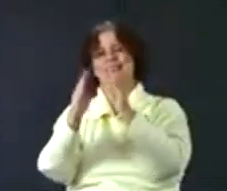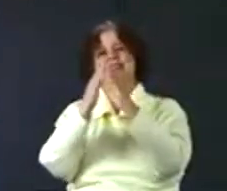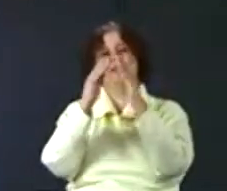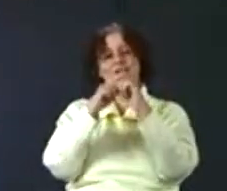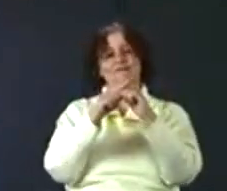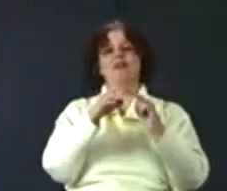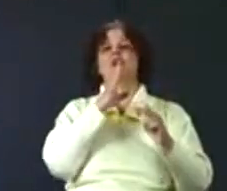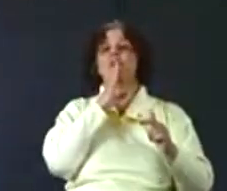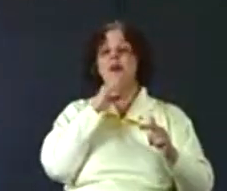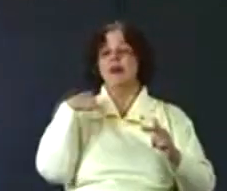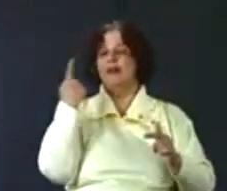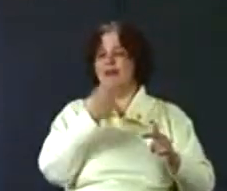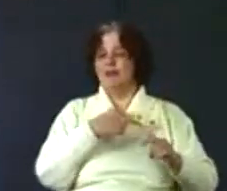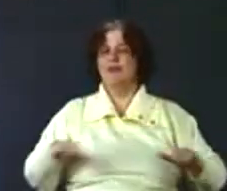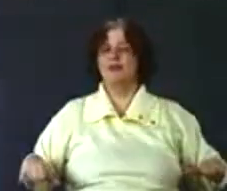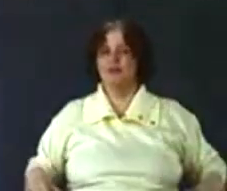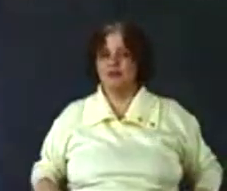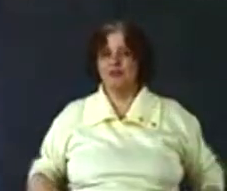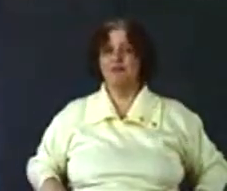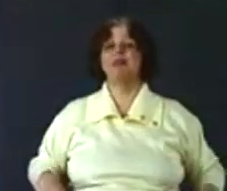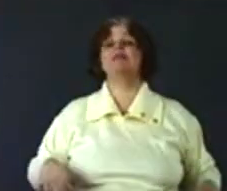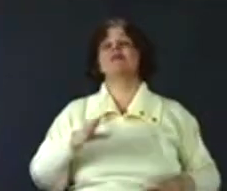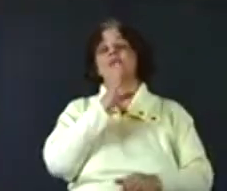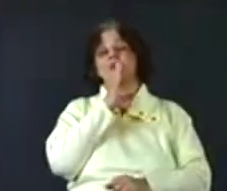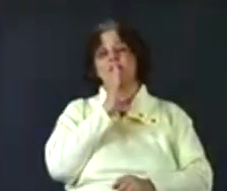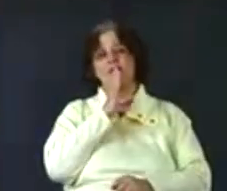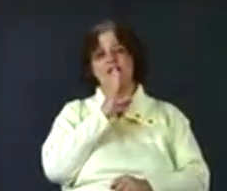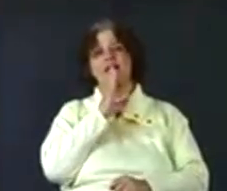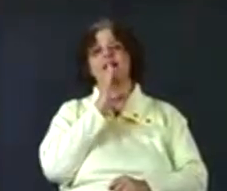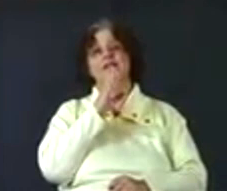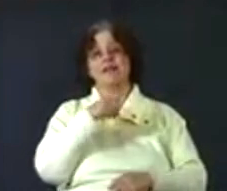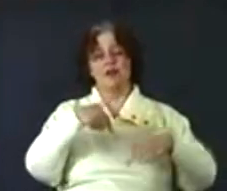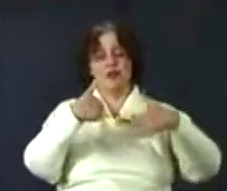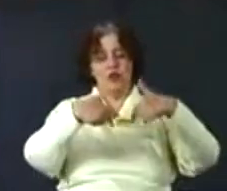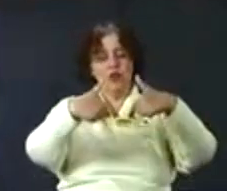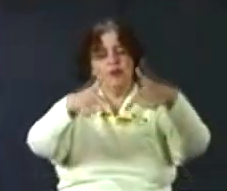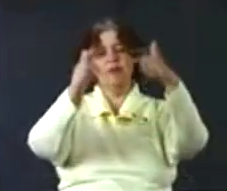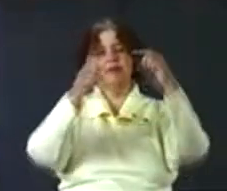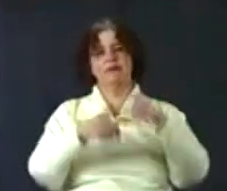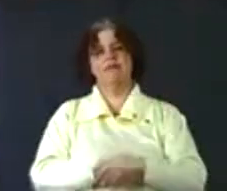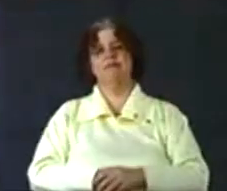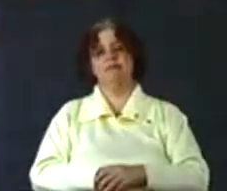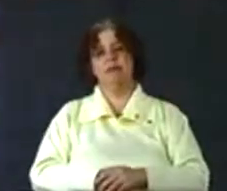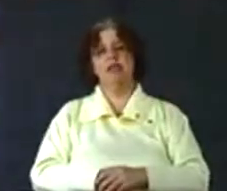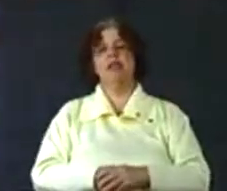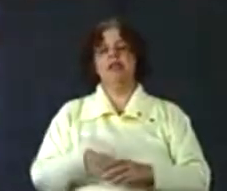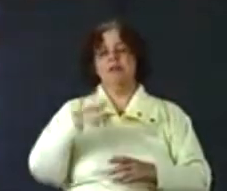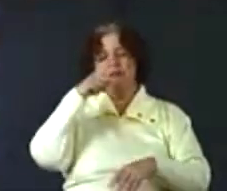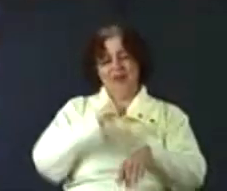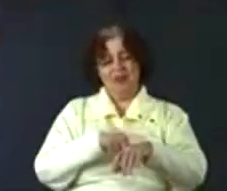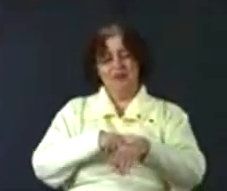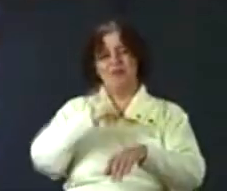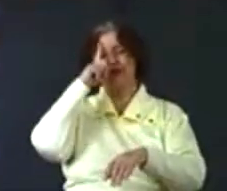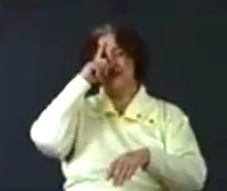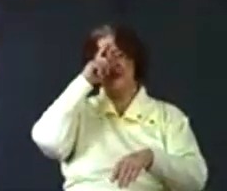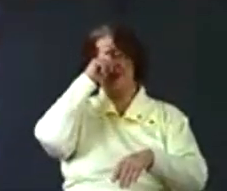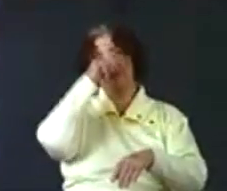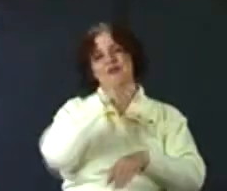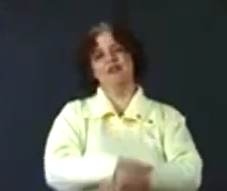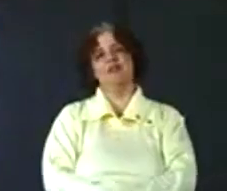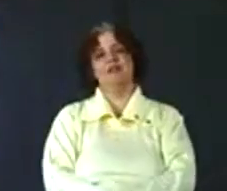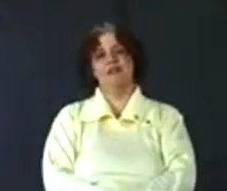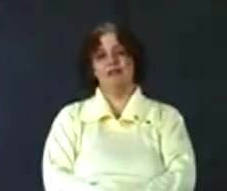tua tribulação, eu sei que muitas vezes vocês passarão por momentos difíceis, e têm passado por momentos difíceis, mas